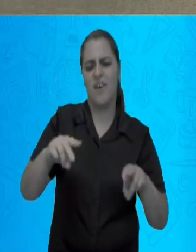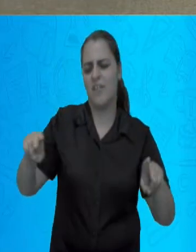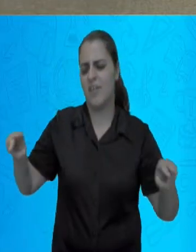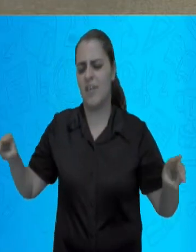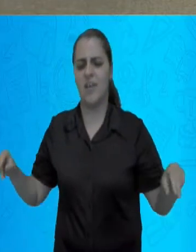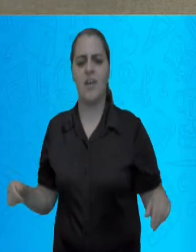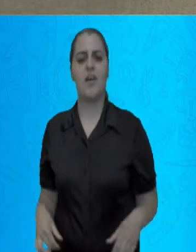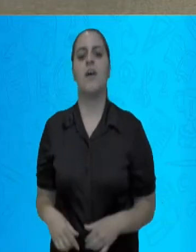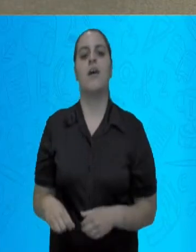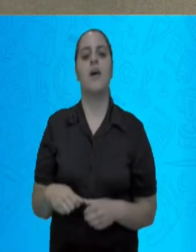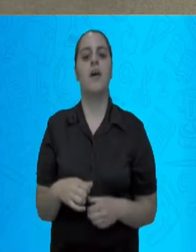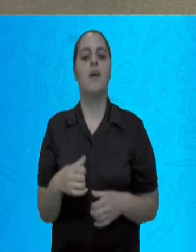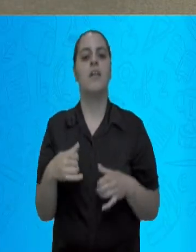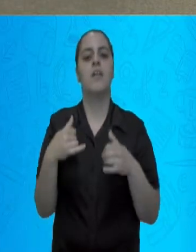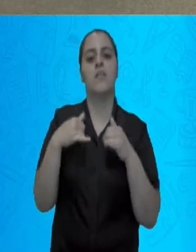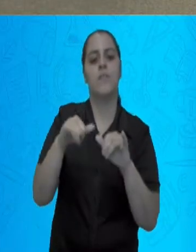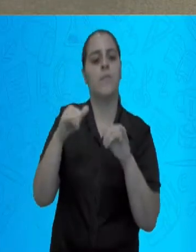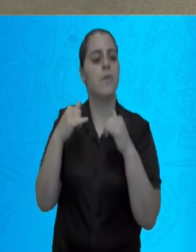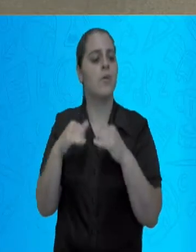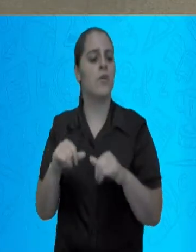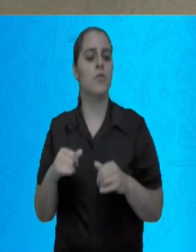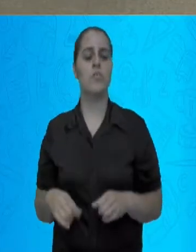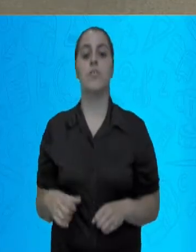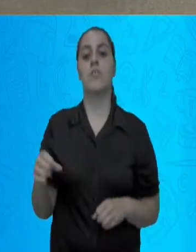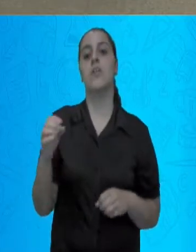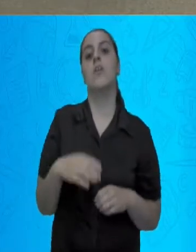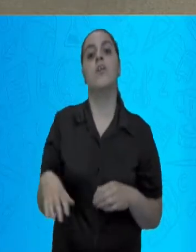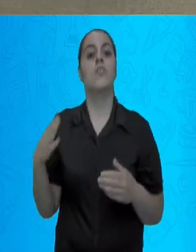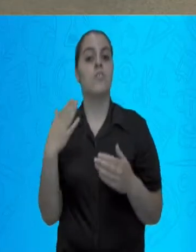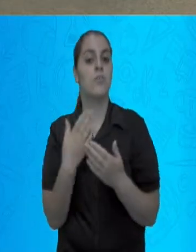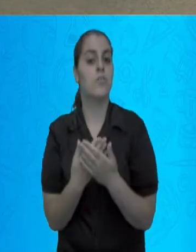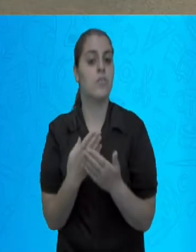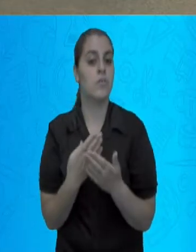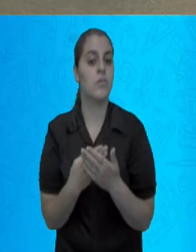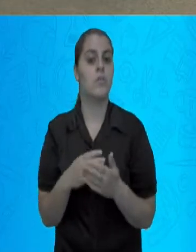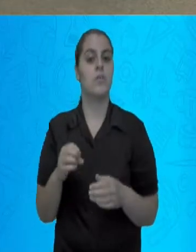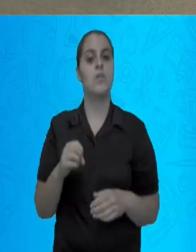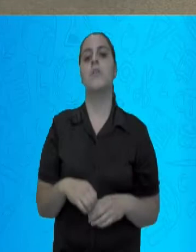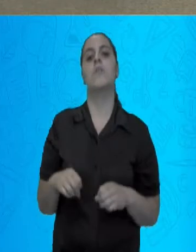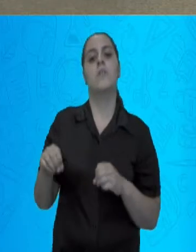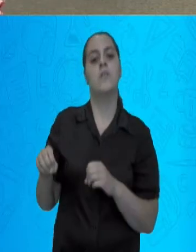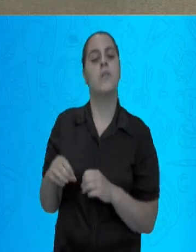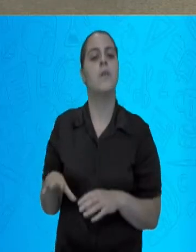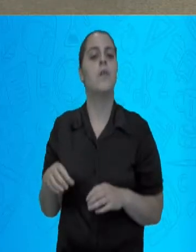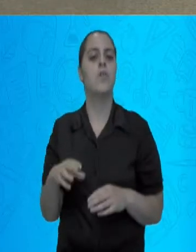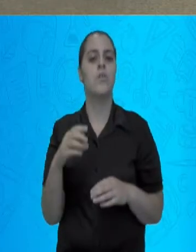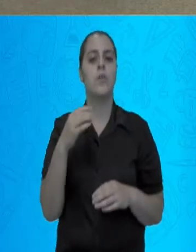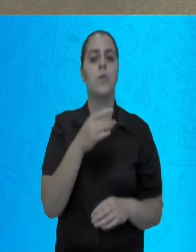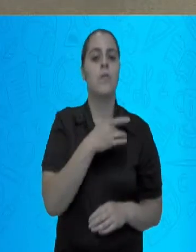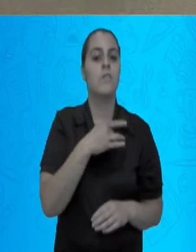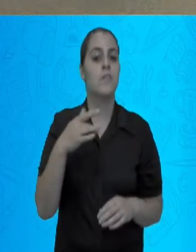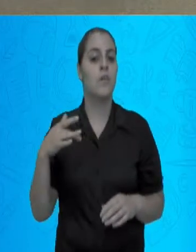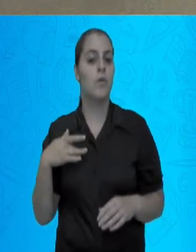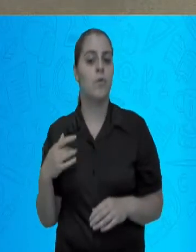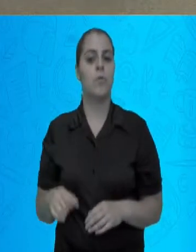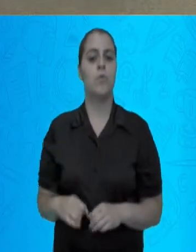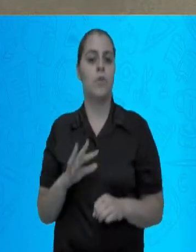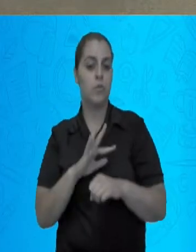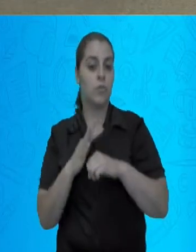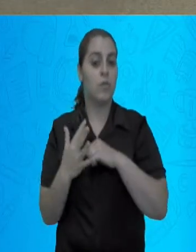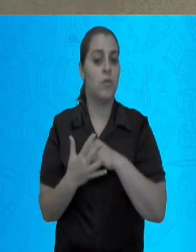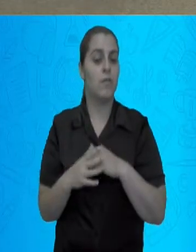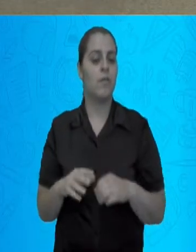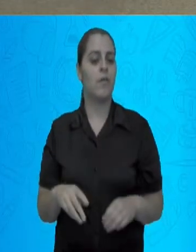aí em diversos temas, seja ele na educação, seja ele na saúde, principalmente agora com a pandemia, faz